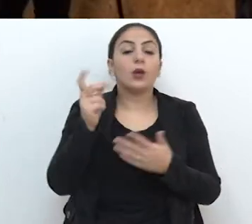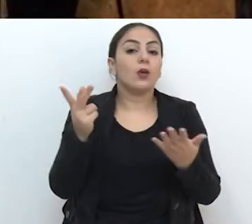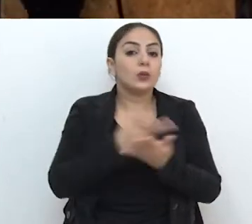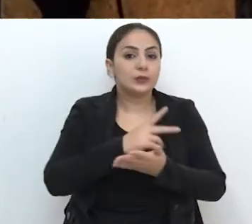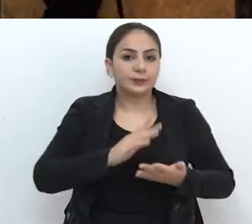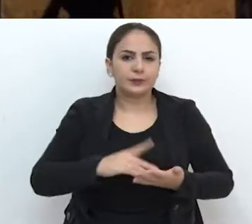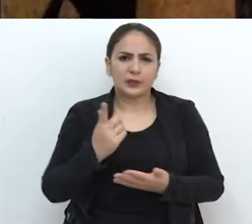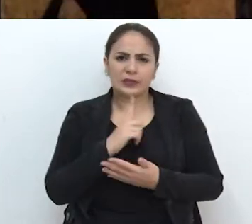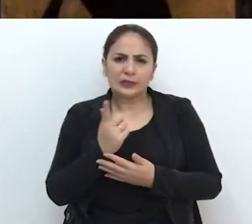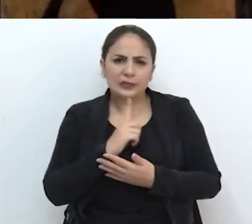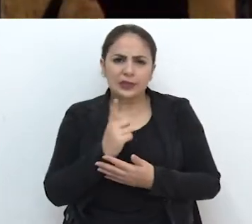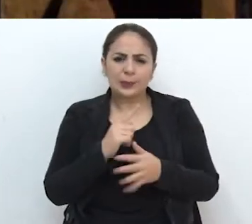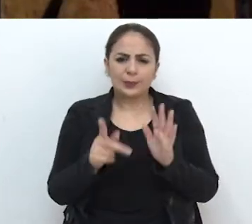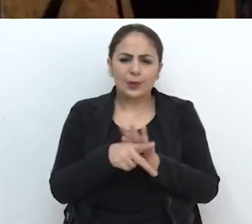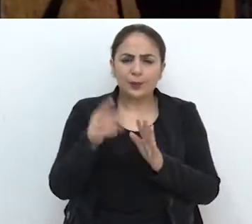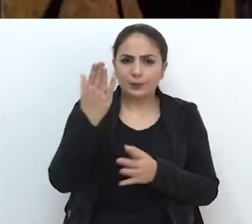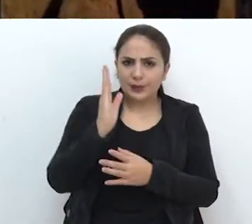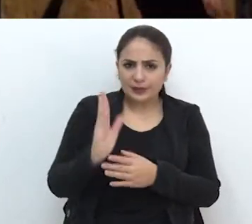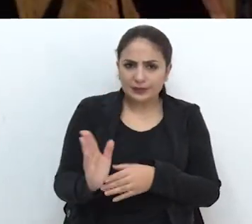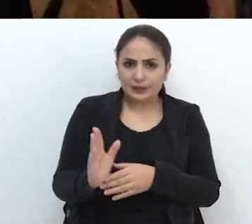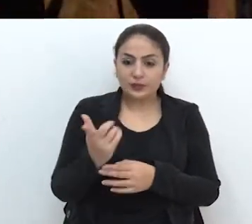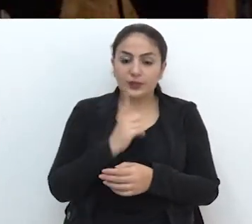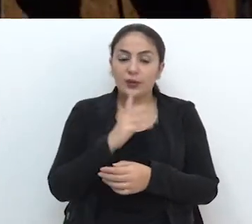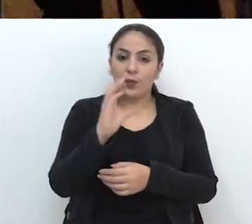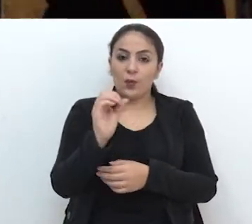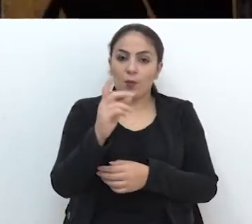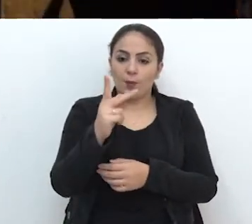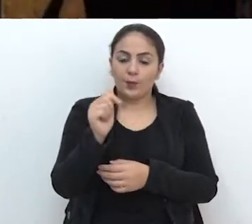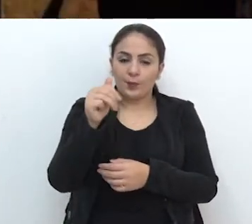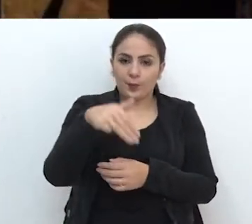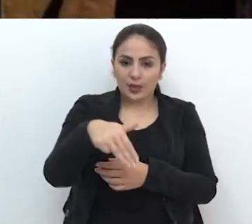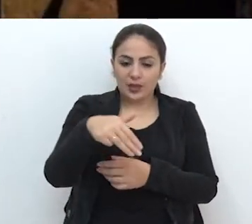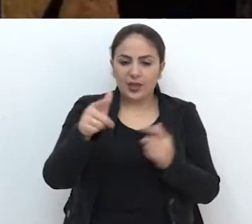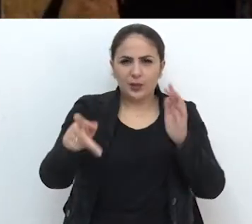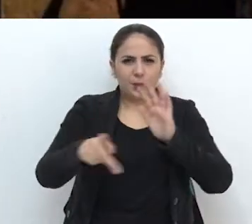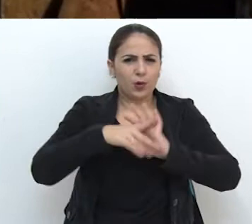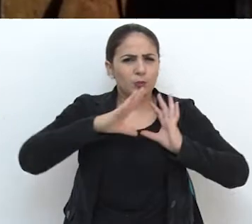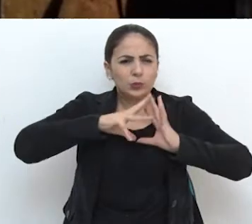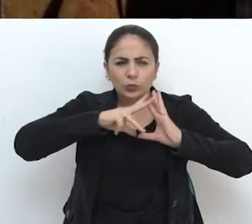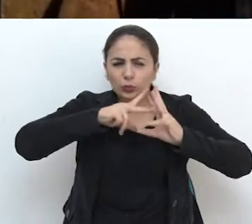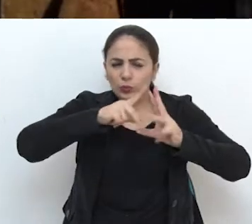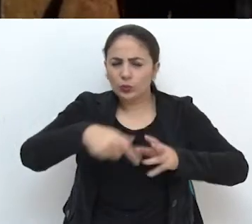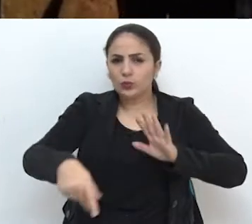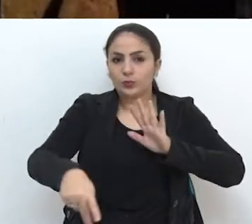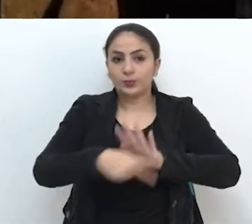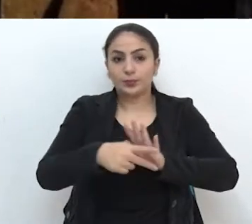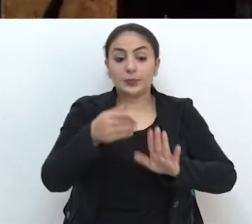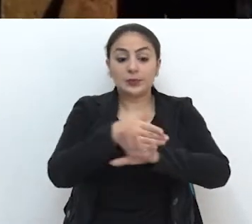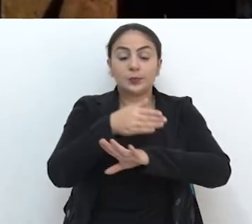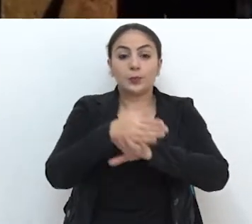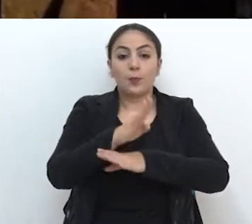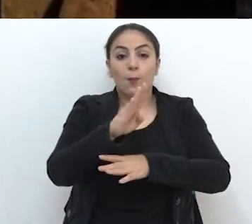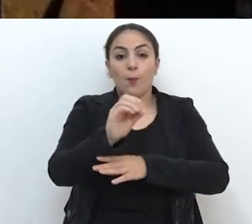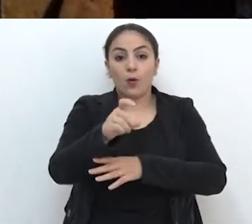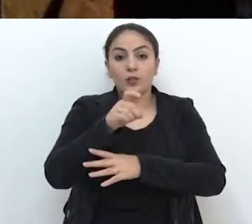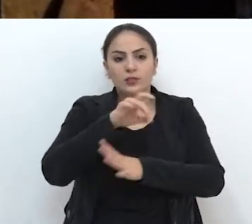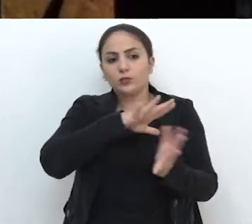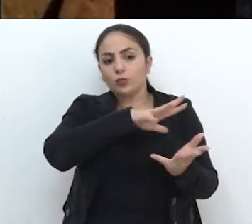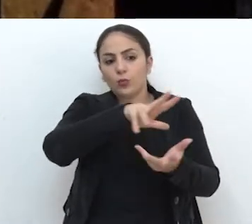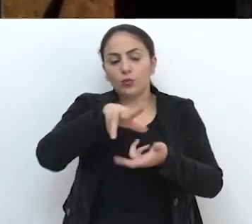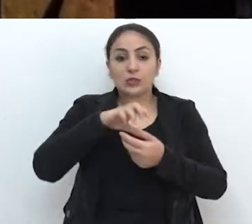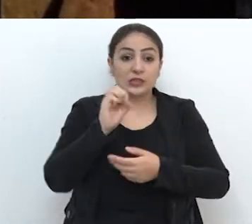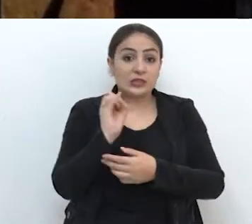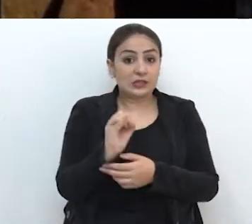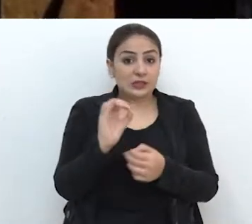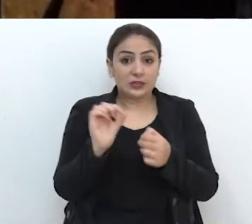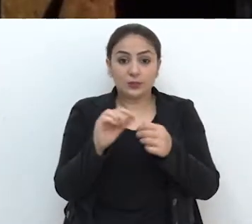feito CrossFit Brasil, né? Você aí tem o Open, que é um negócio que todos os boxes do mundo fazem. Se